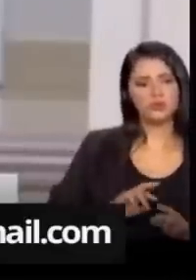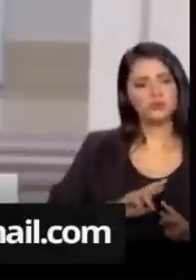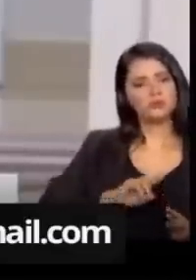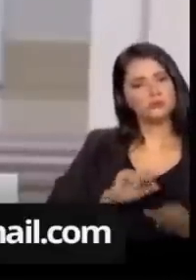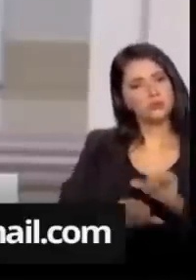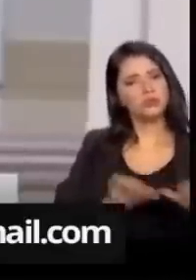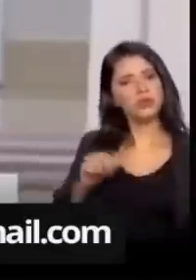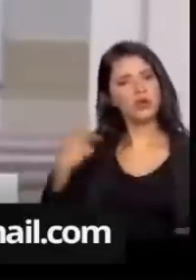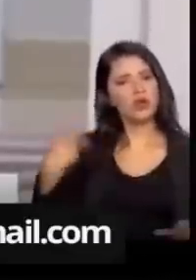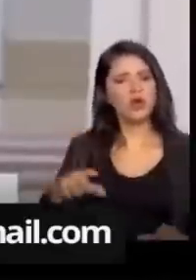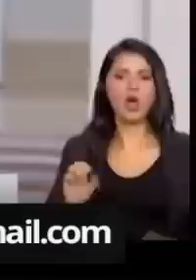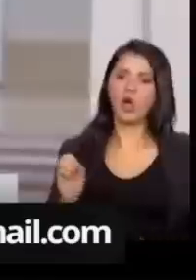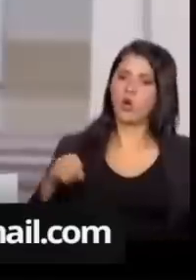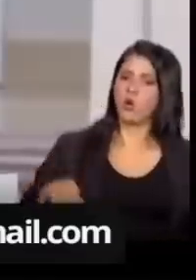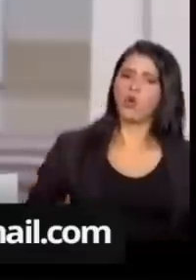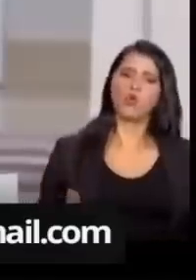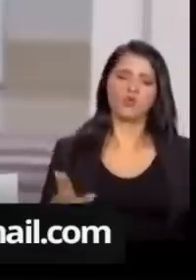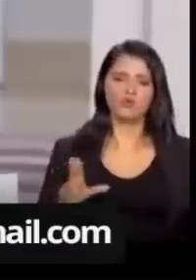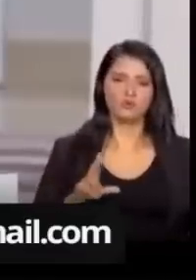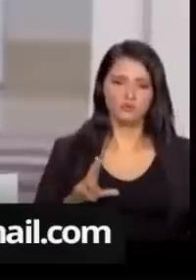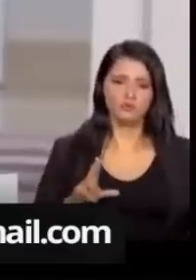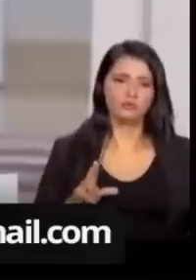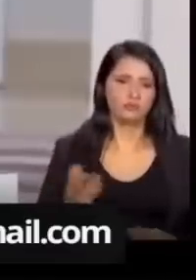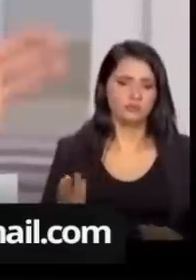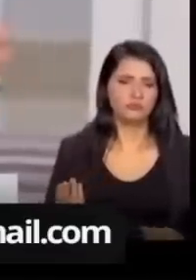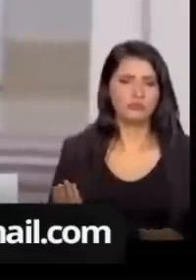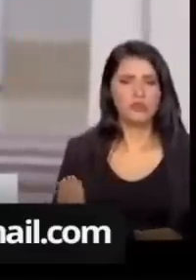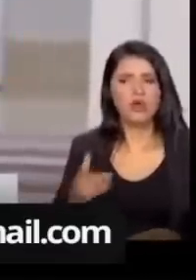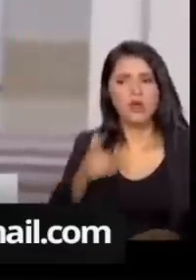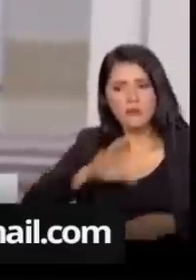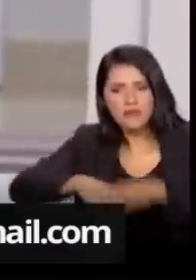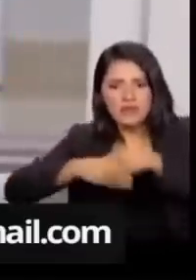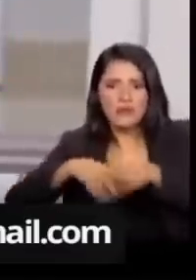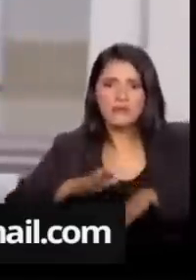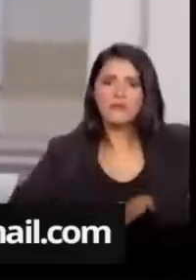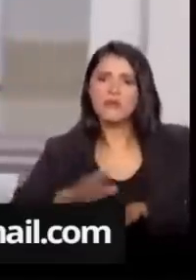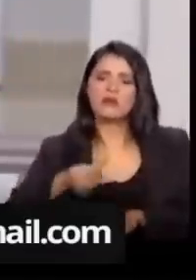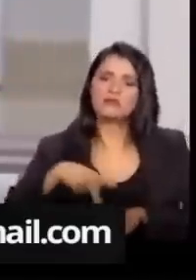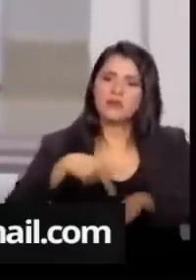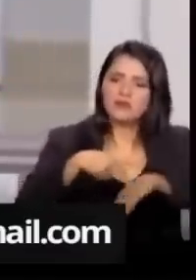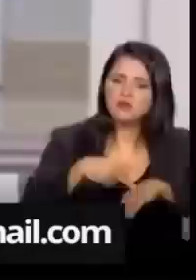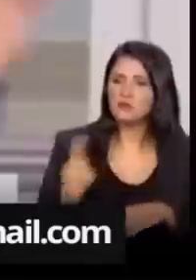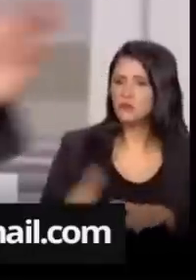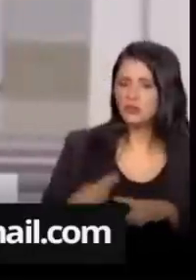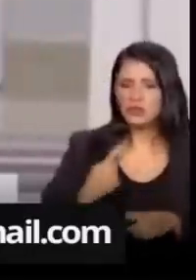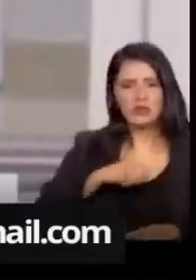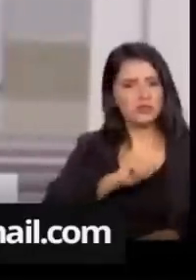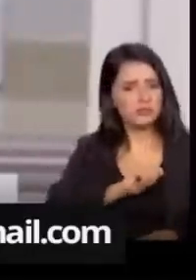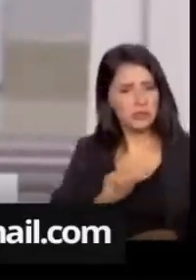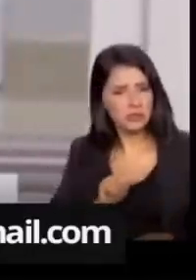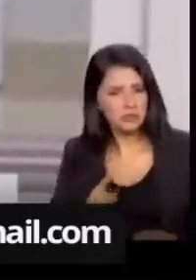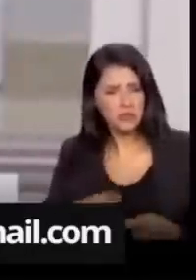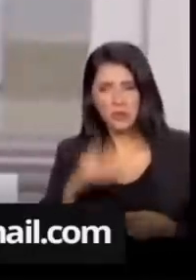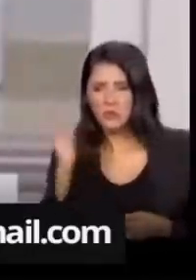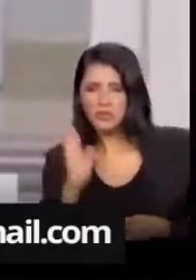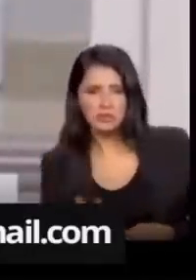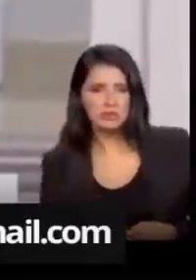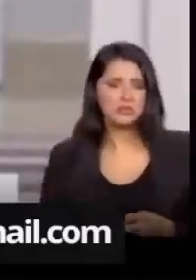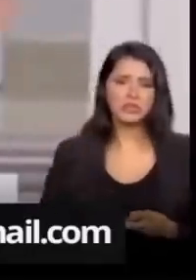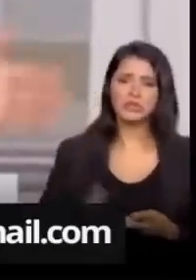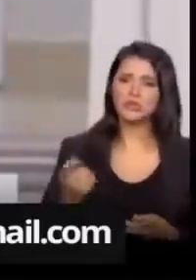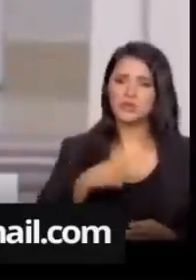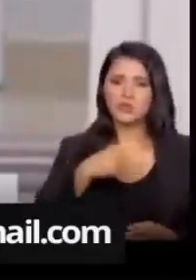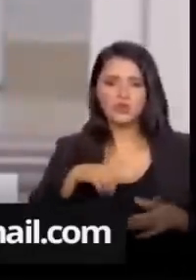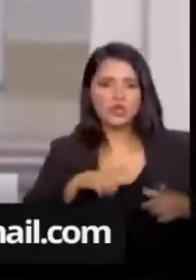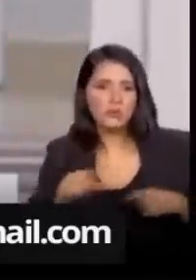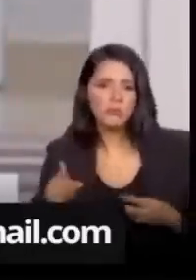ano colocar mais países Porque que a Espanha não tá porque o Brasil não tá porque com o Japão não tá porque aquela Alemanha não